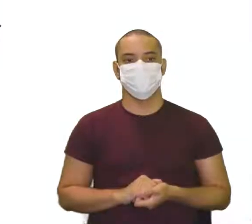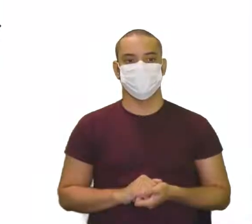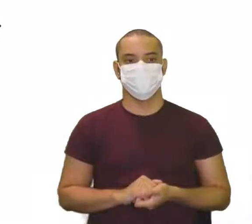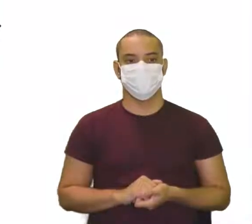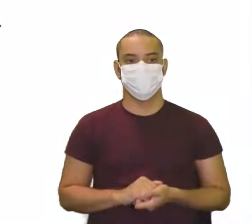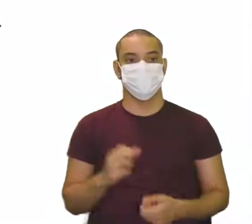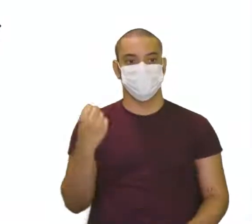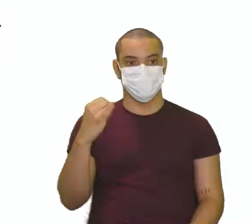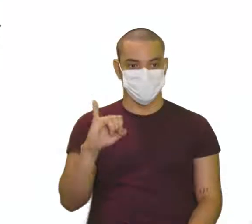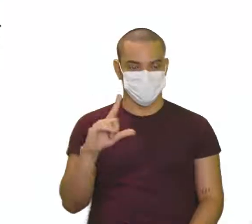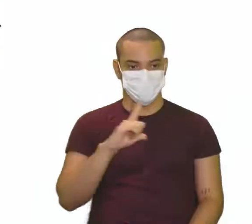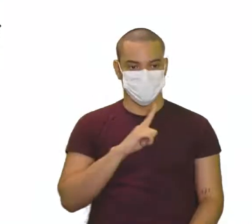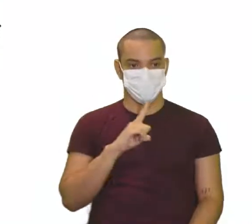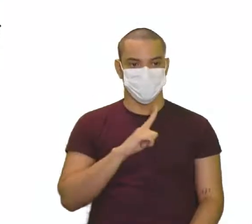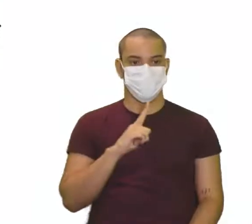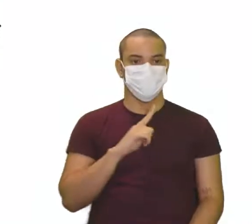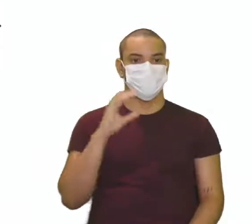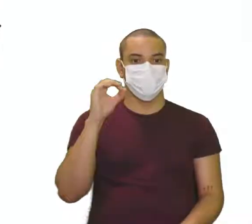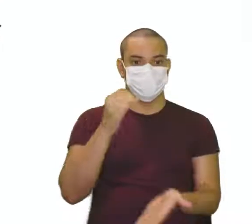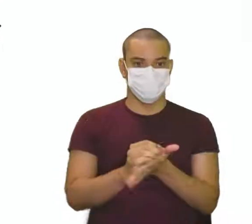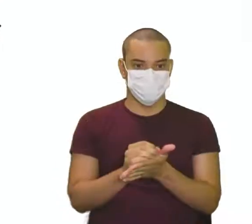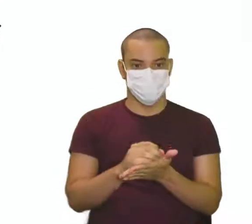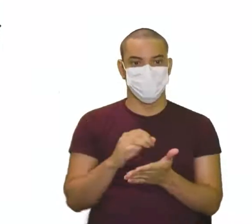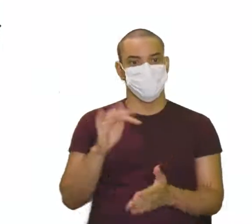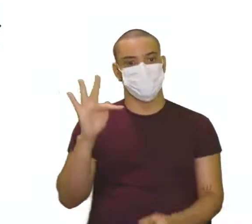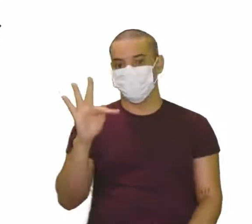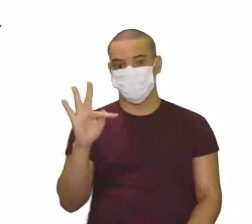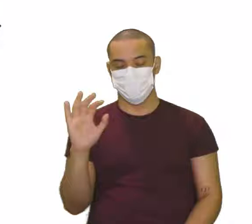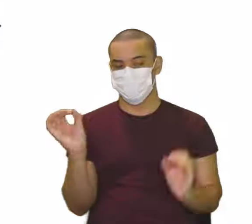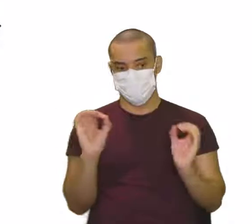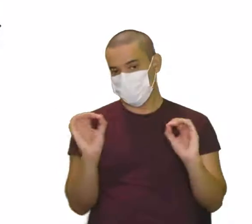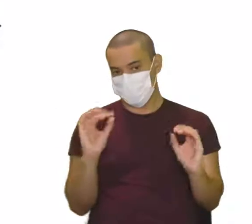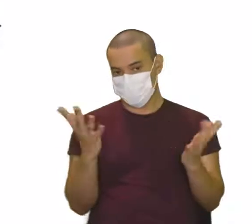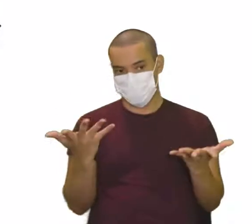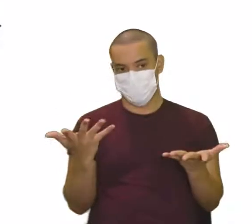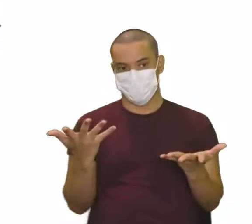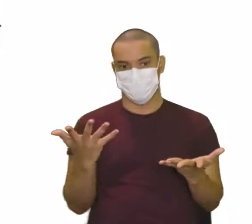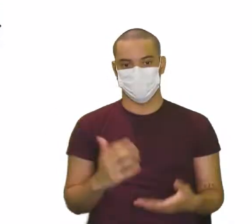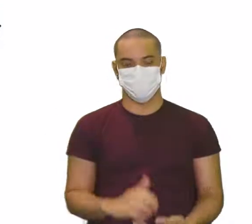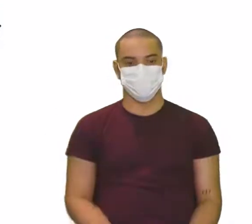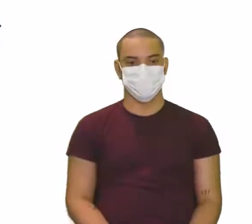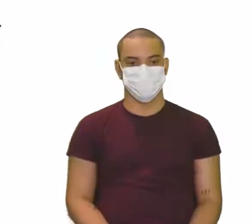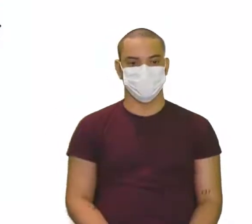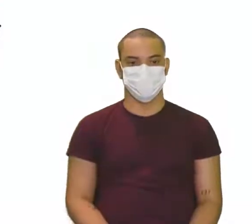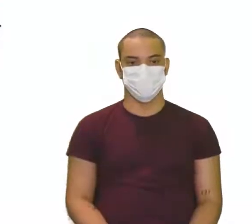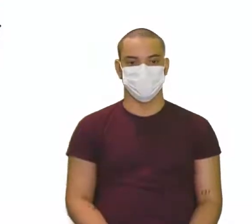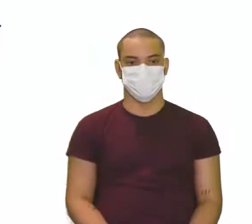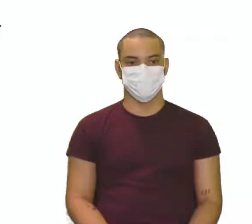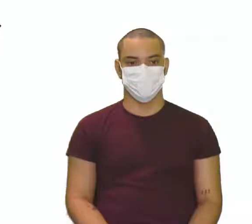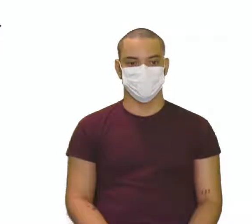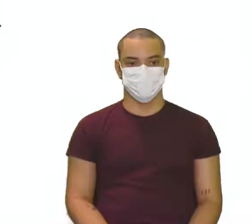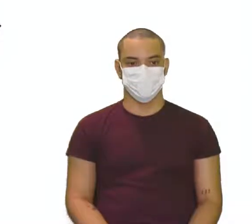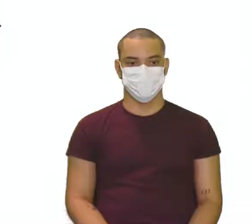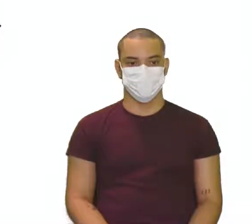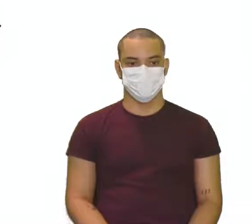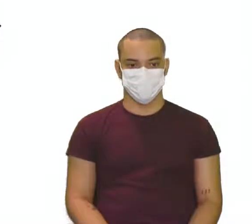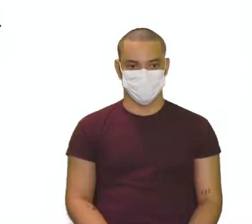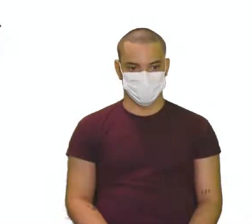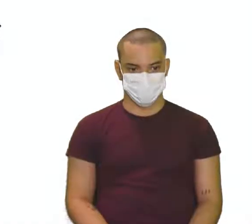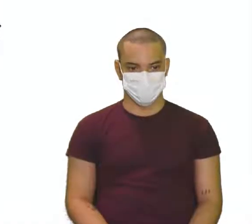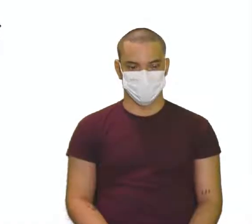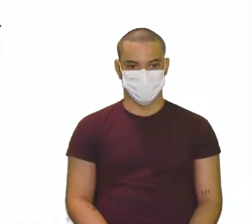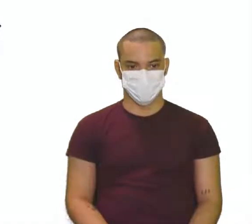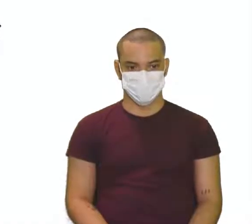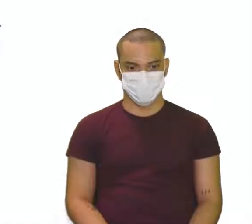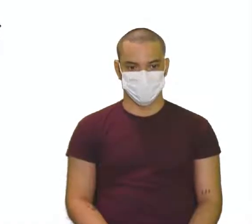se a velocidade é nula, força magnética nula. Se a carga é nula, a força magnética também. Se o